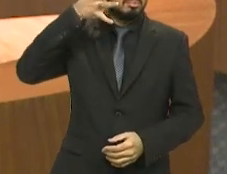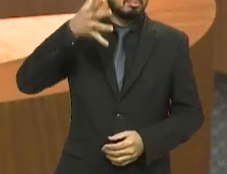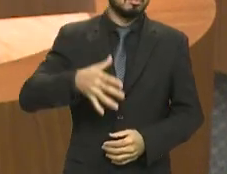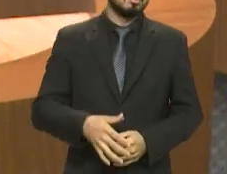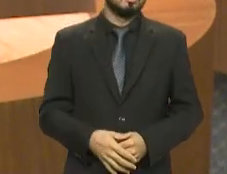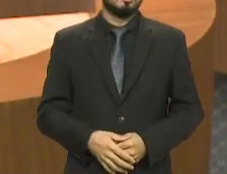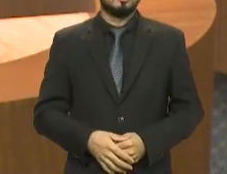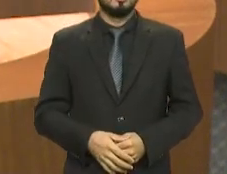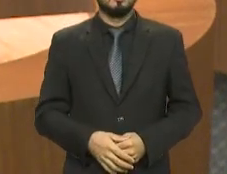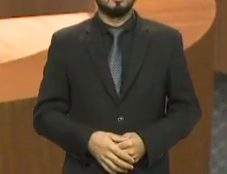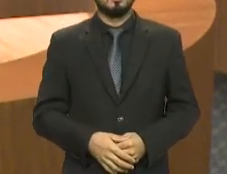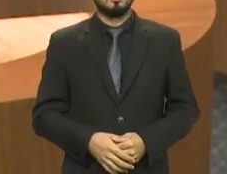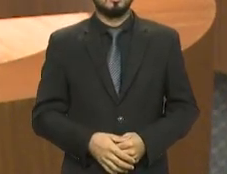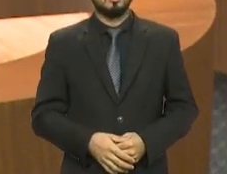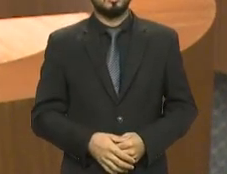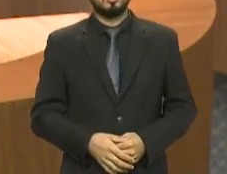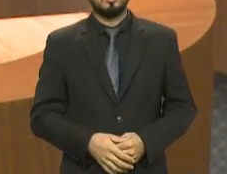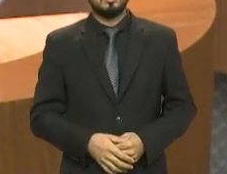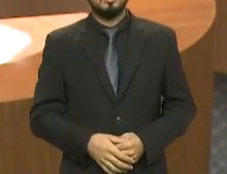porque